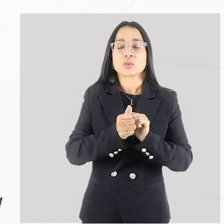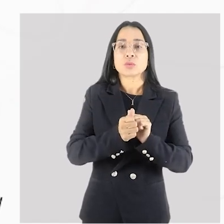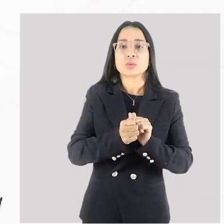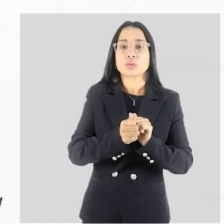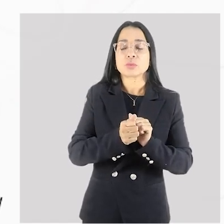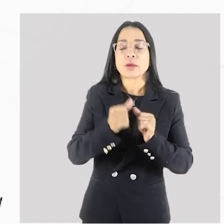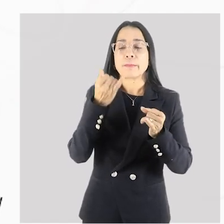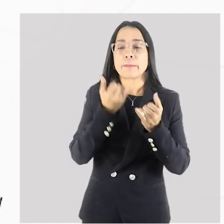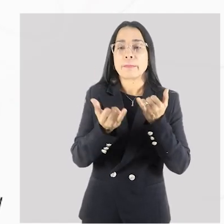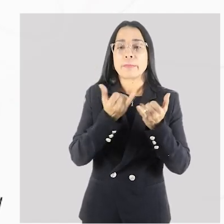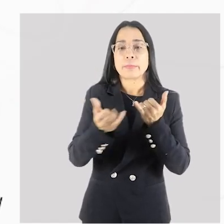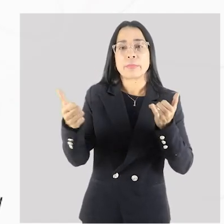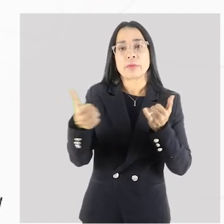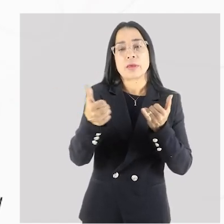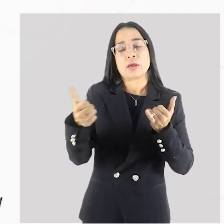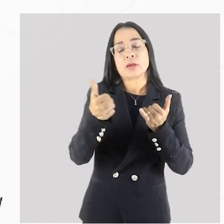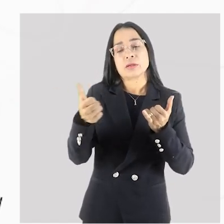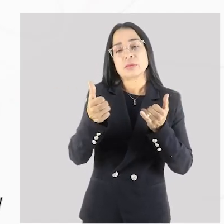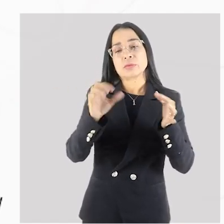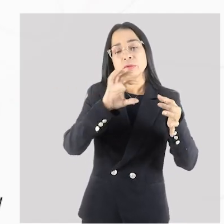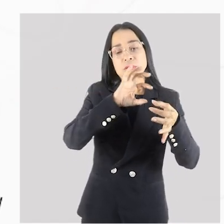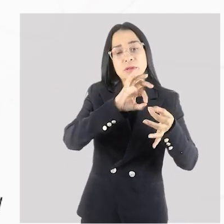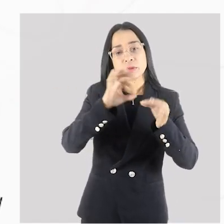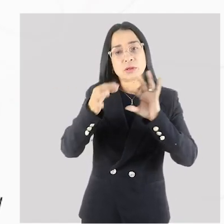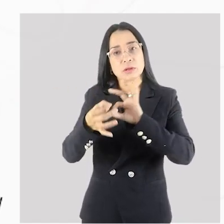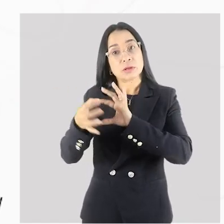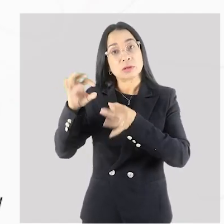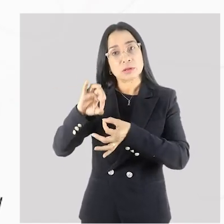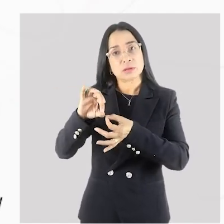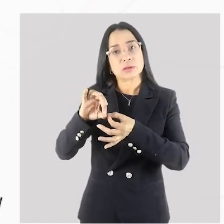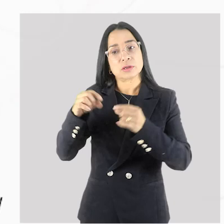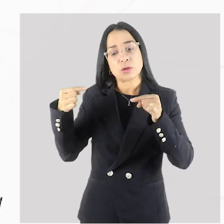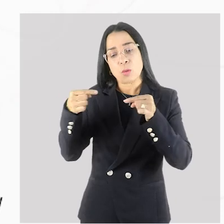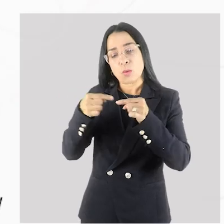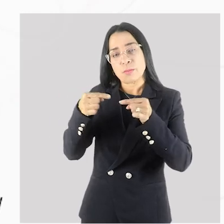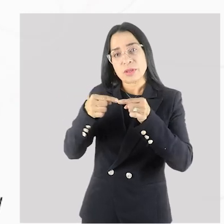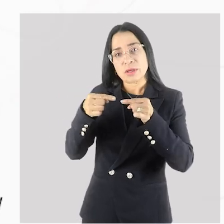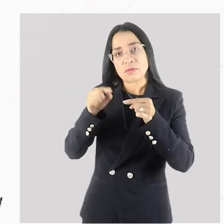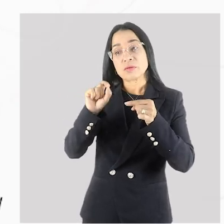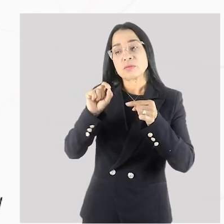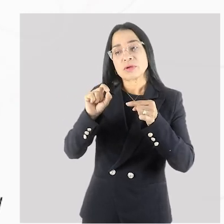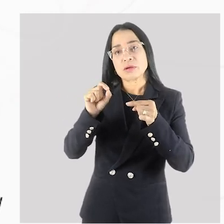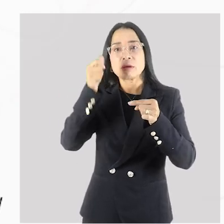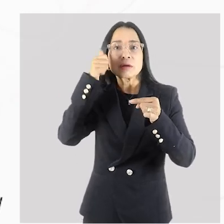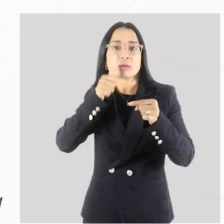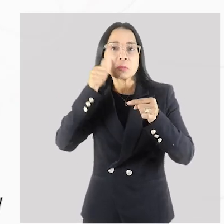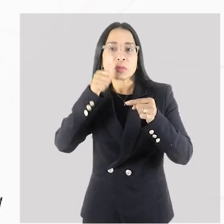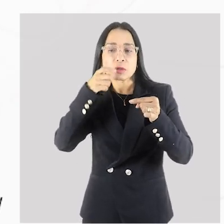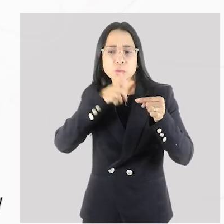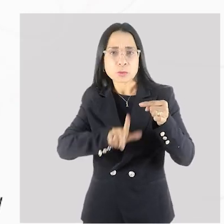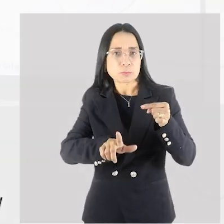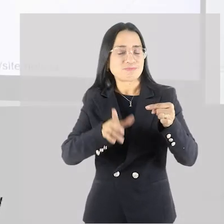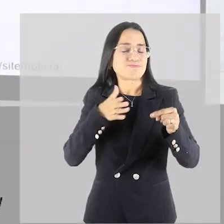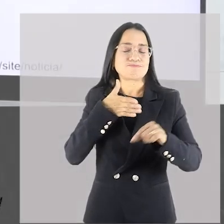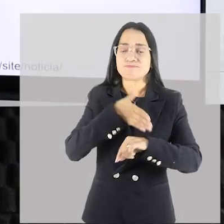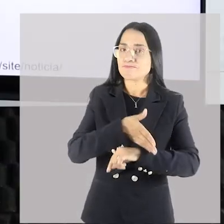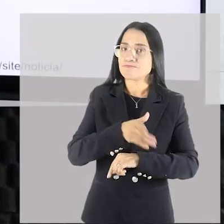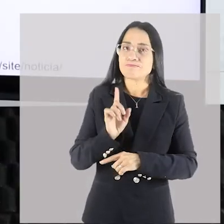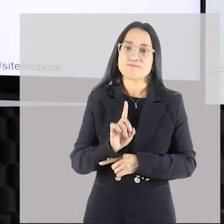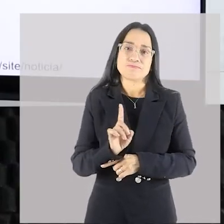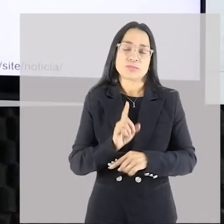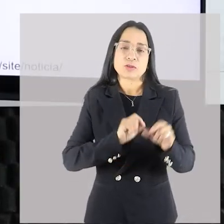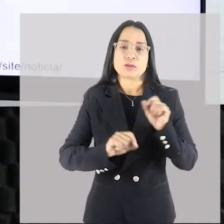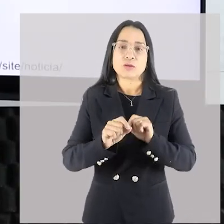primeiras Olimpíadas, as mulheres, novamente, não podiam participar. Tá? Então a gente vê